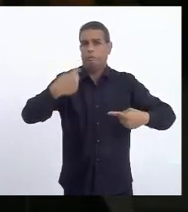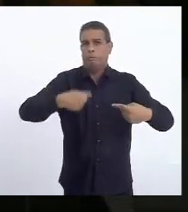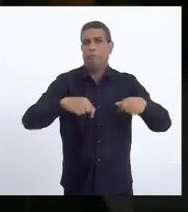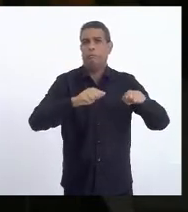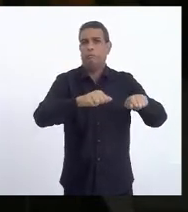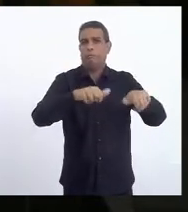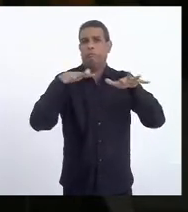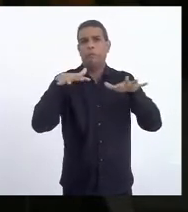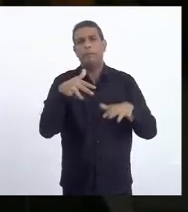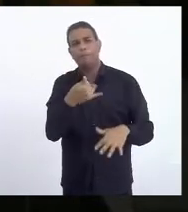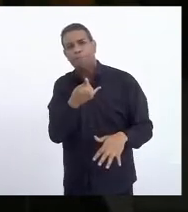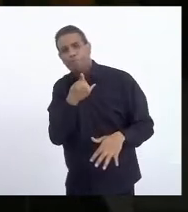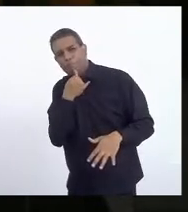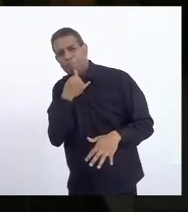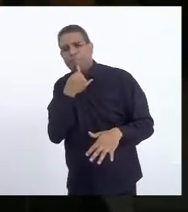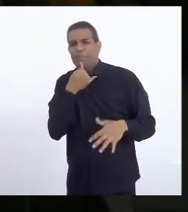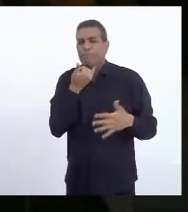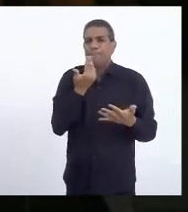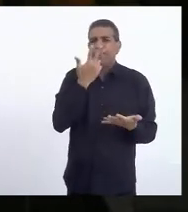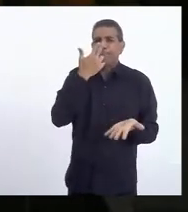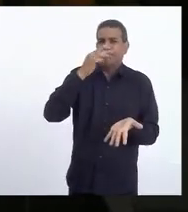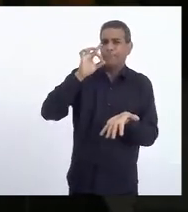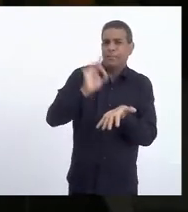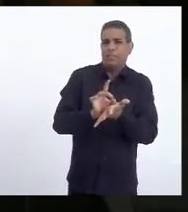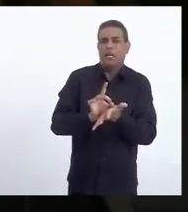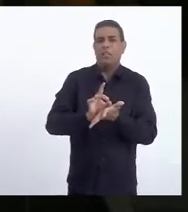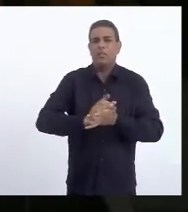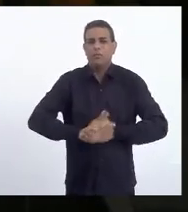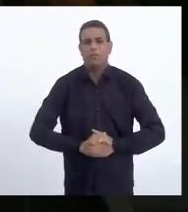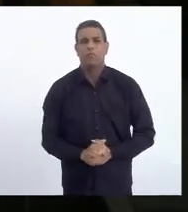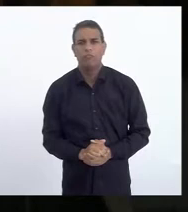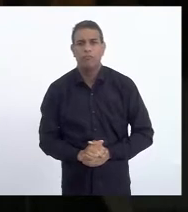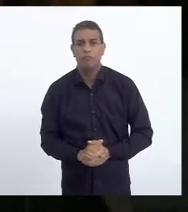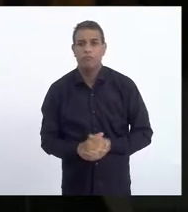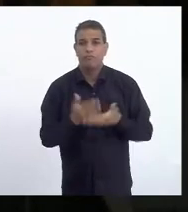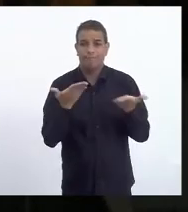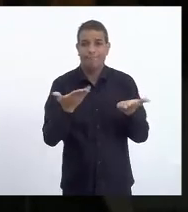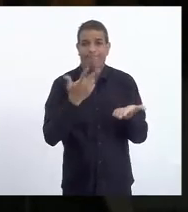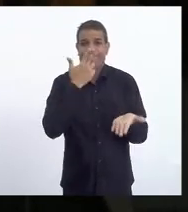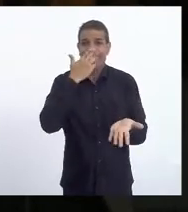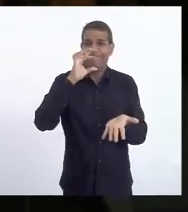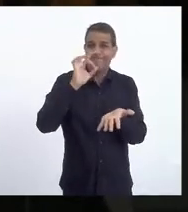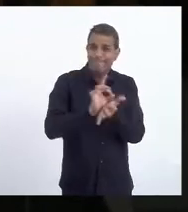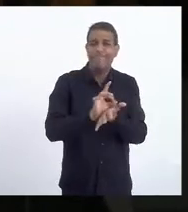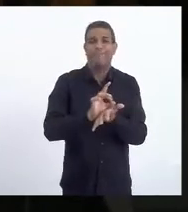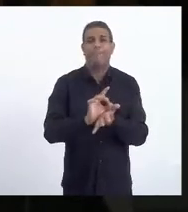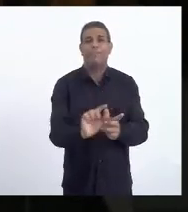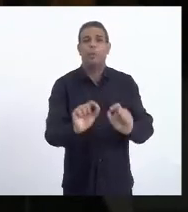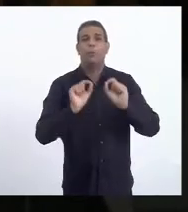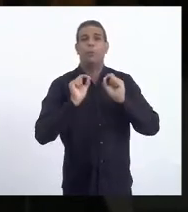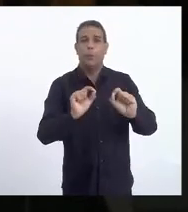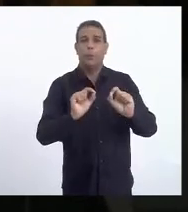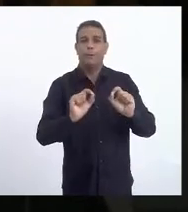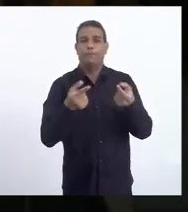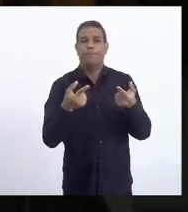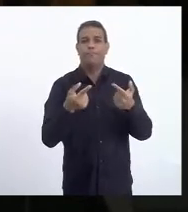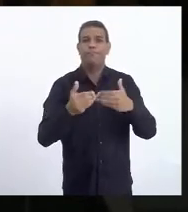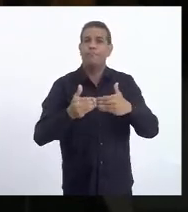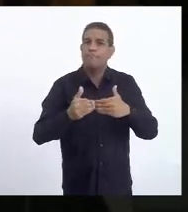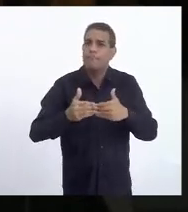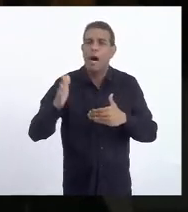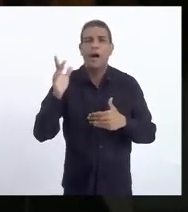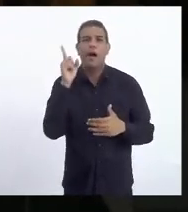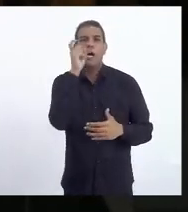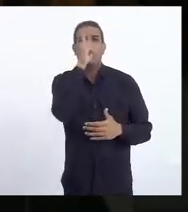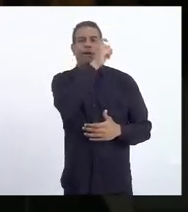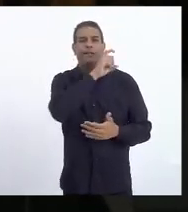triste se não fosse verdade porque sendo verdade e é muito